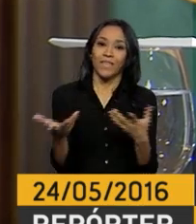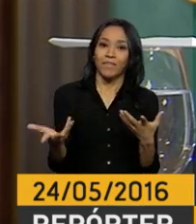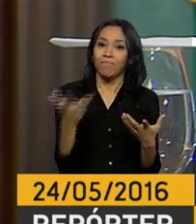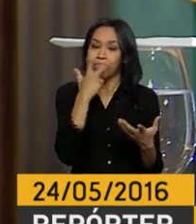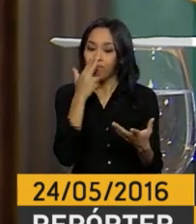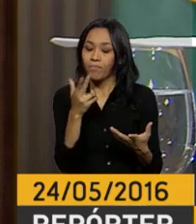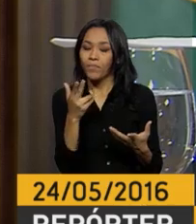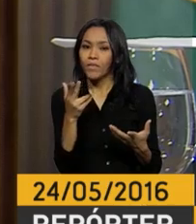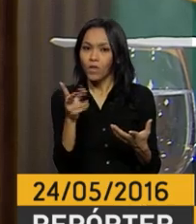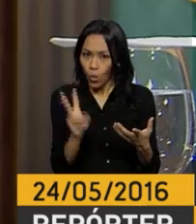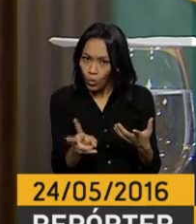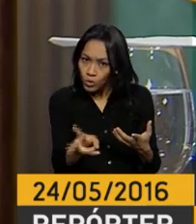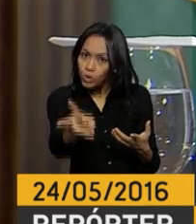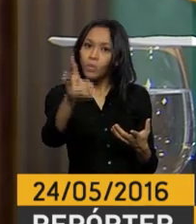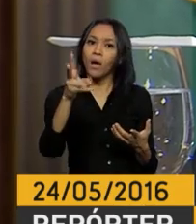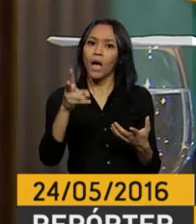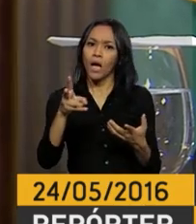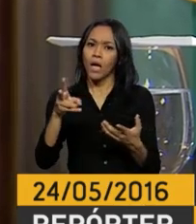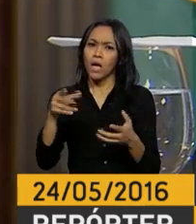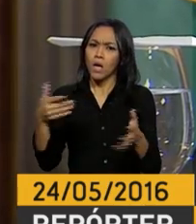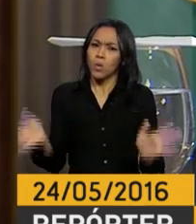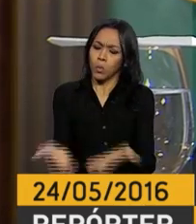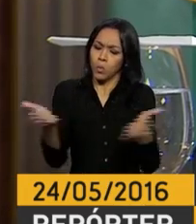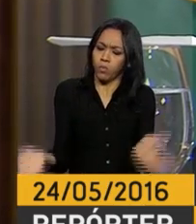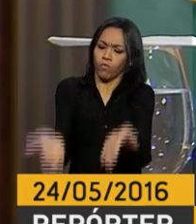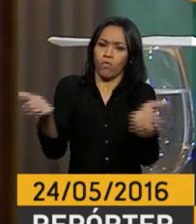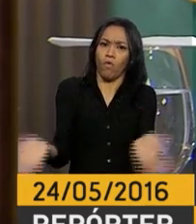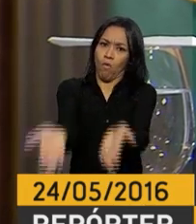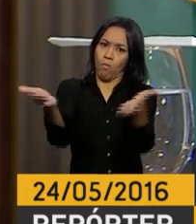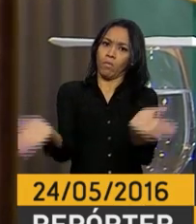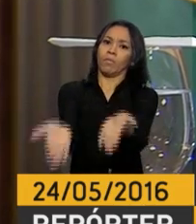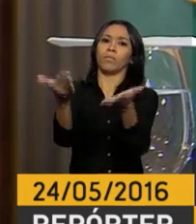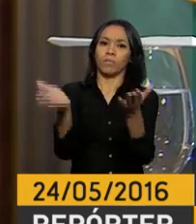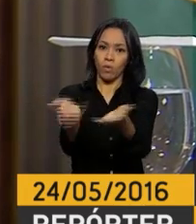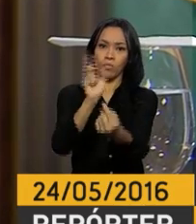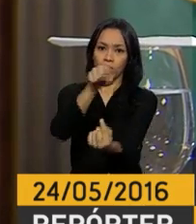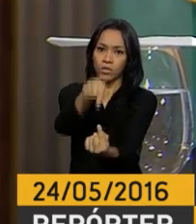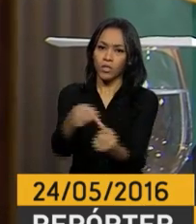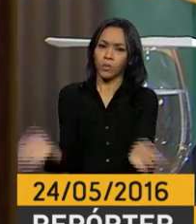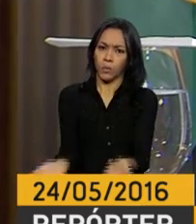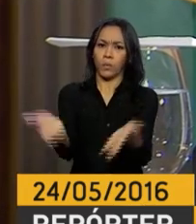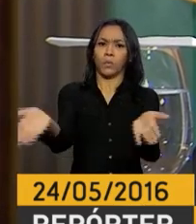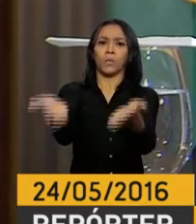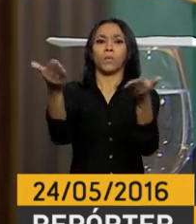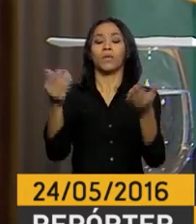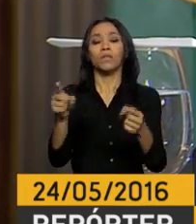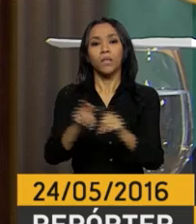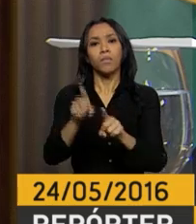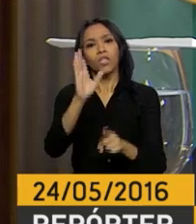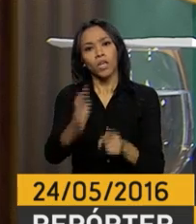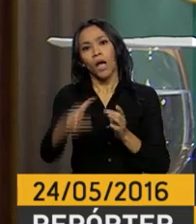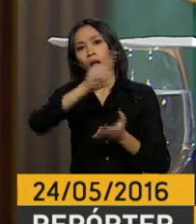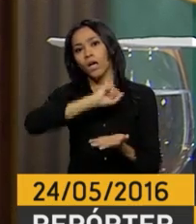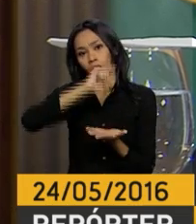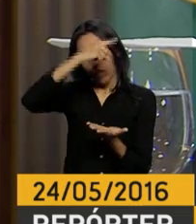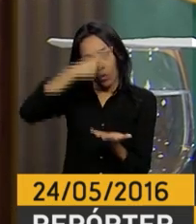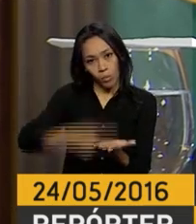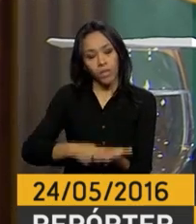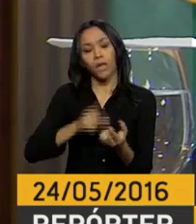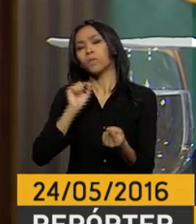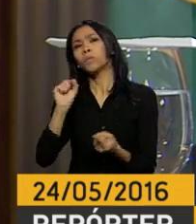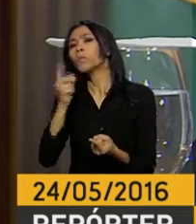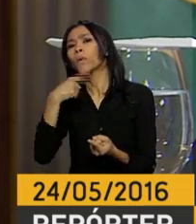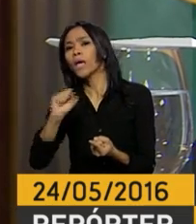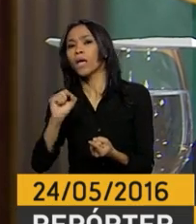só continuar a fomentar a produção, como também a possibilidade já pré-acordada entre o ministro da